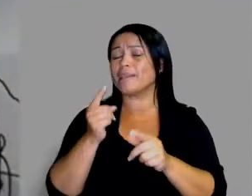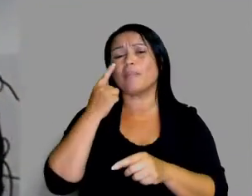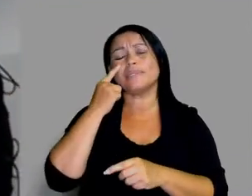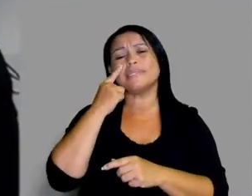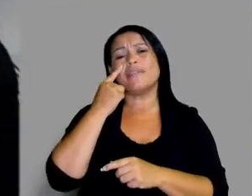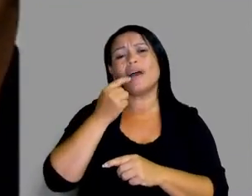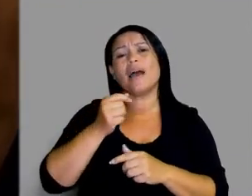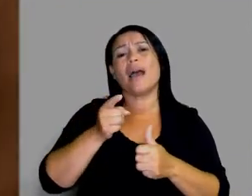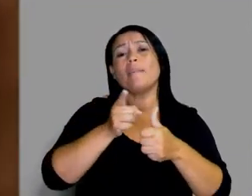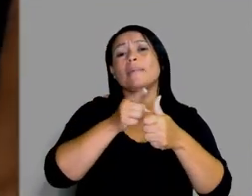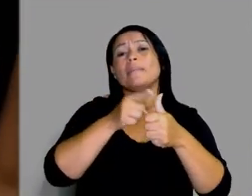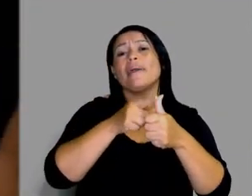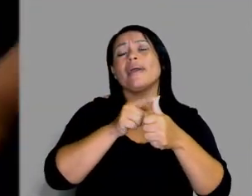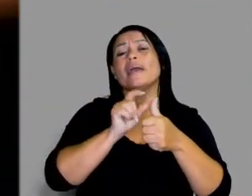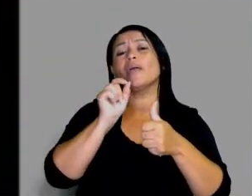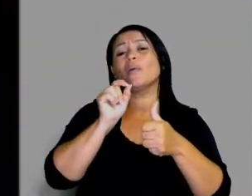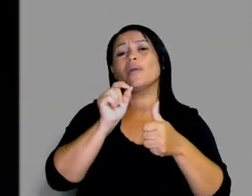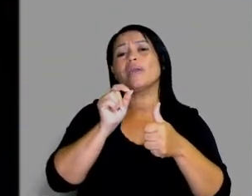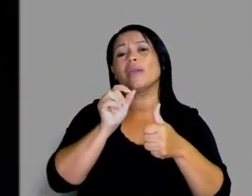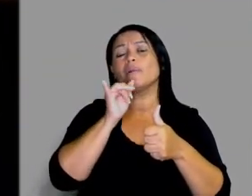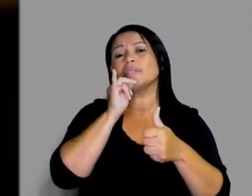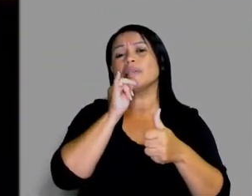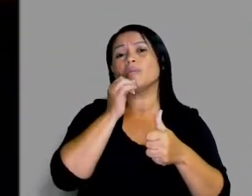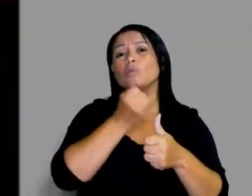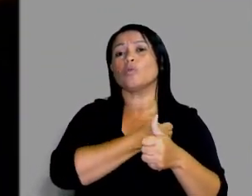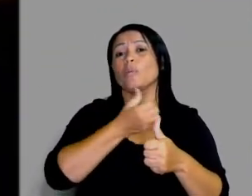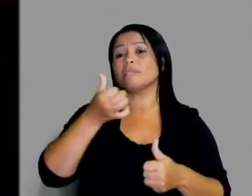primeira questão, considere o número